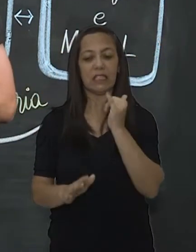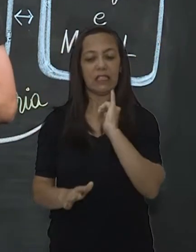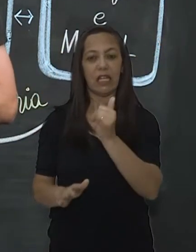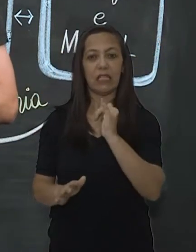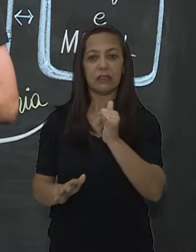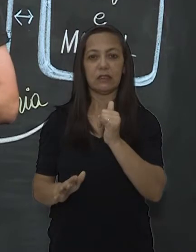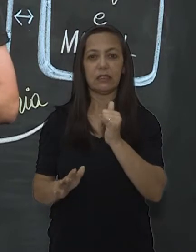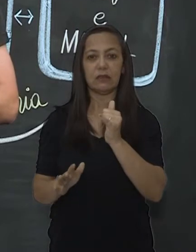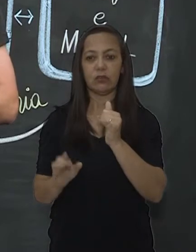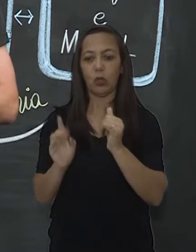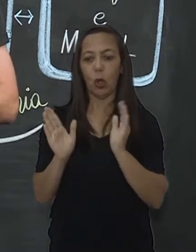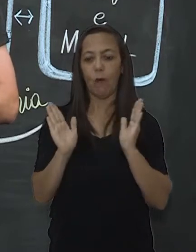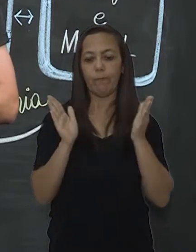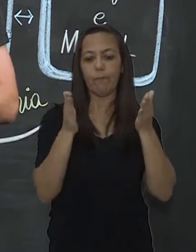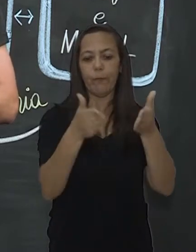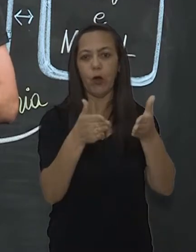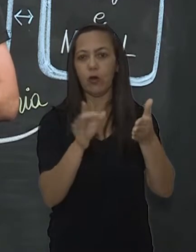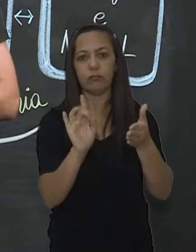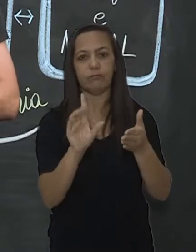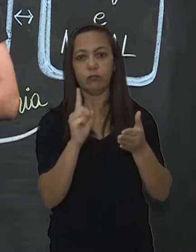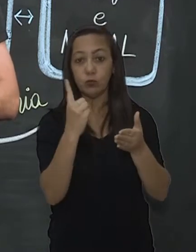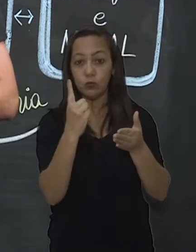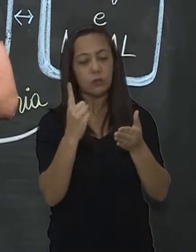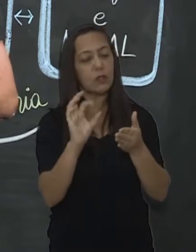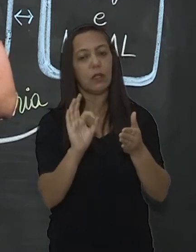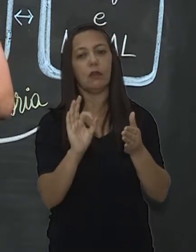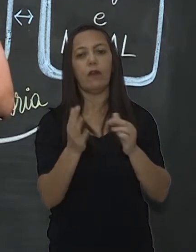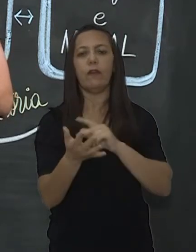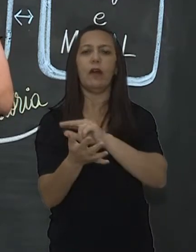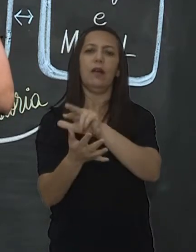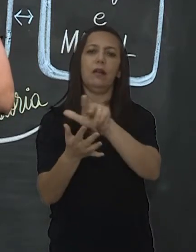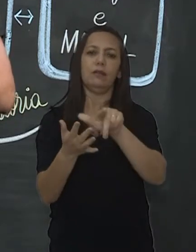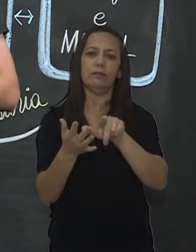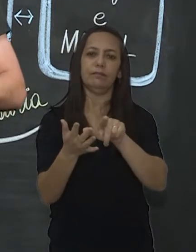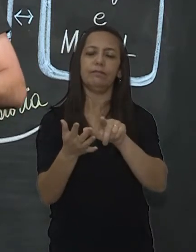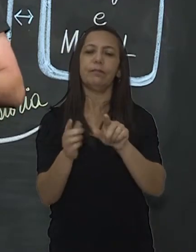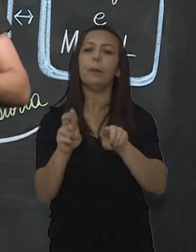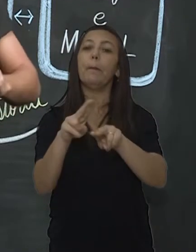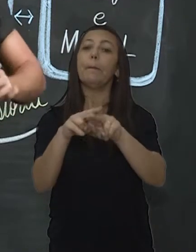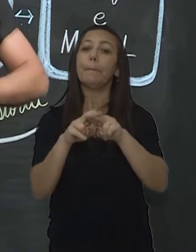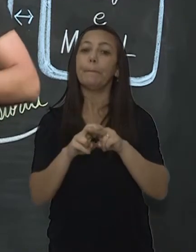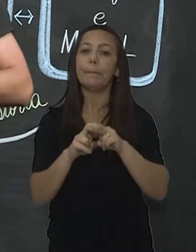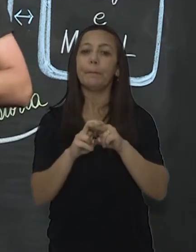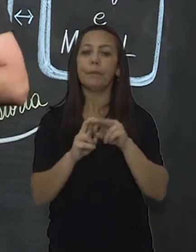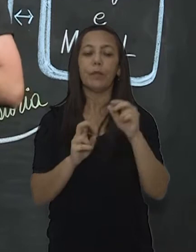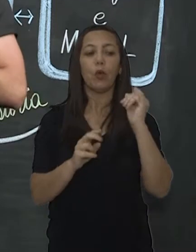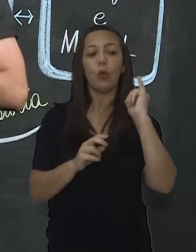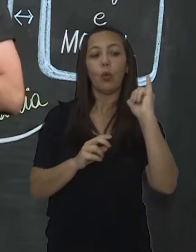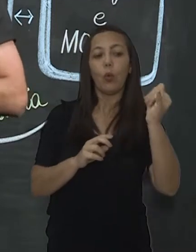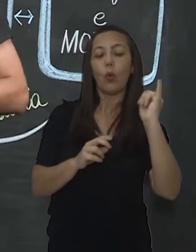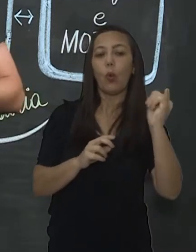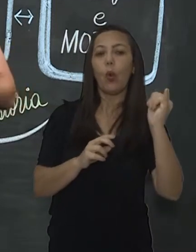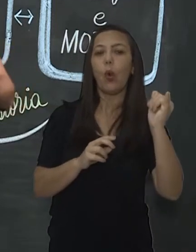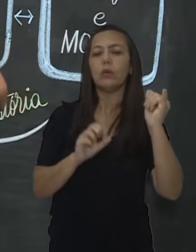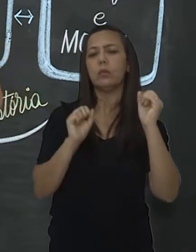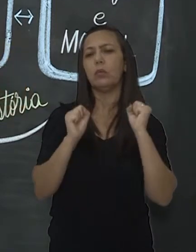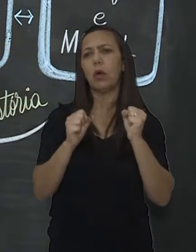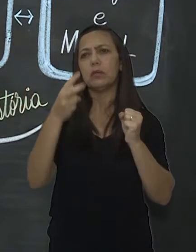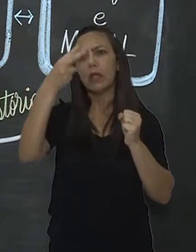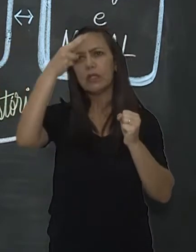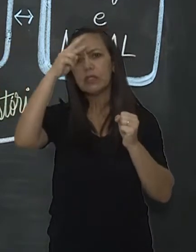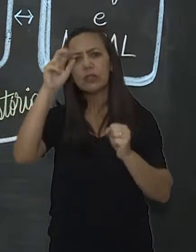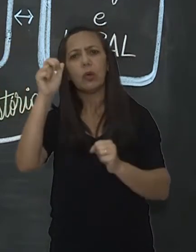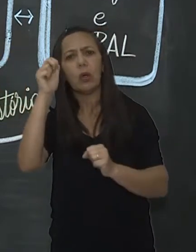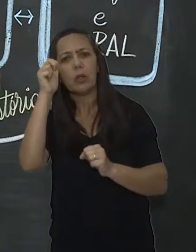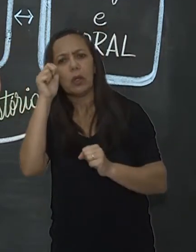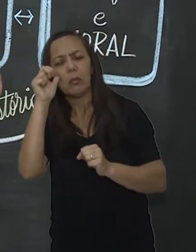apenas um núcleo narrativo, um foco narrativo. Essa é a grande distinção para o conto. Porque um conto pode ser, por exemplo, a história de uma garota que vai